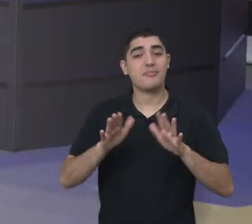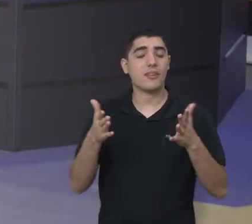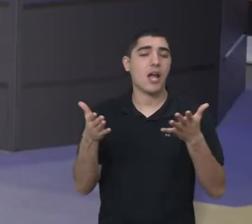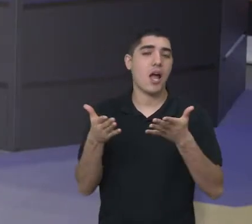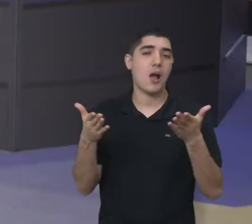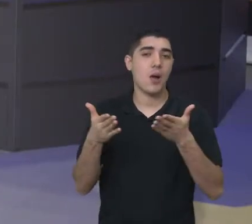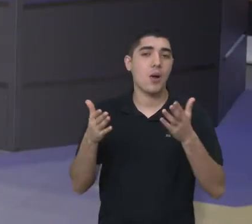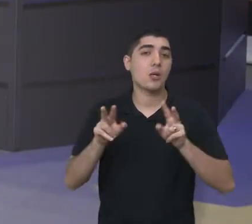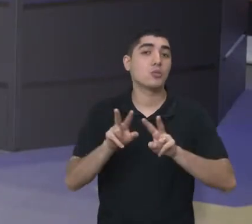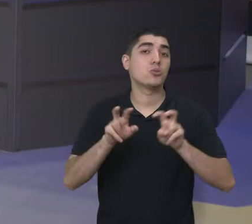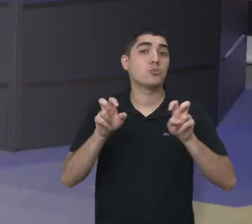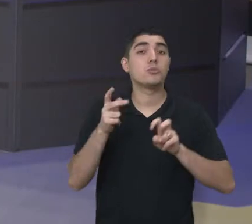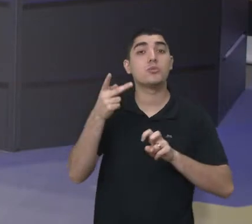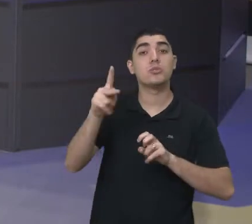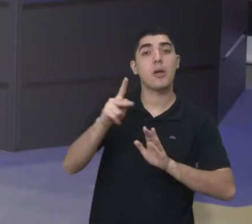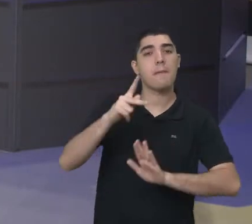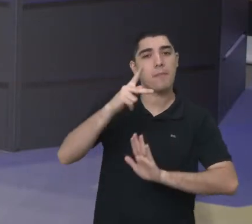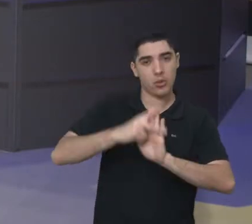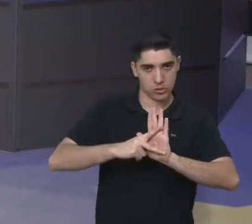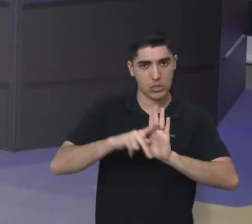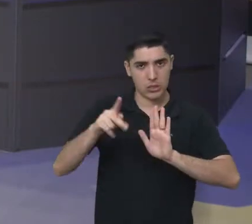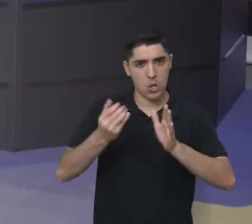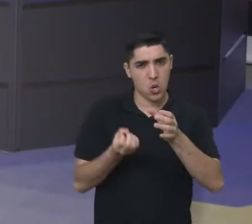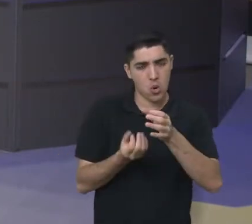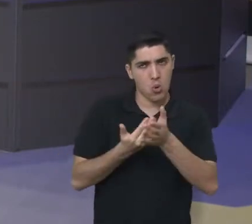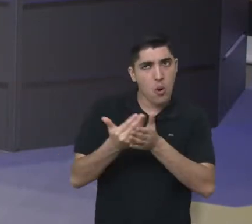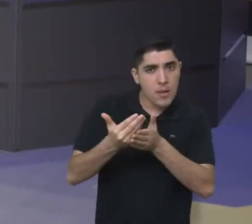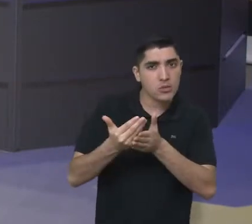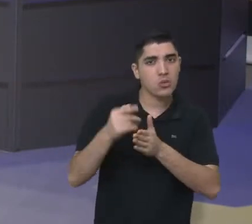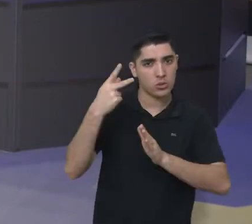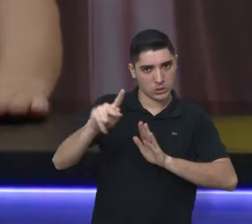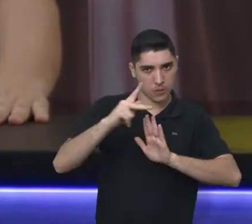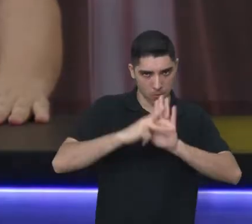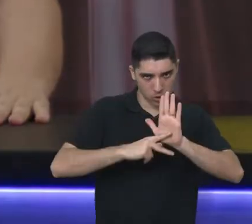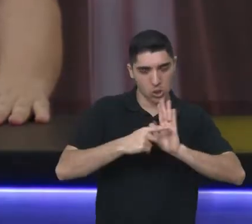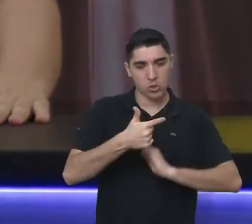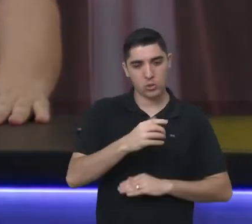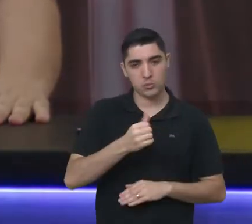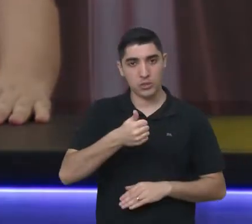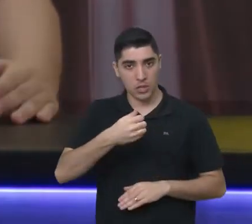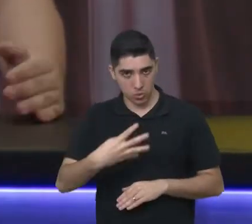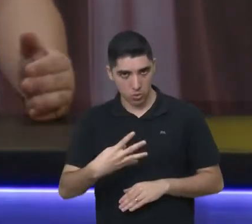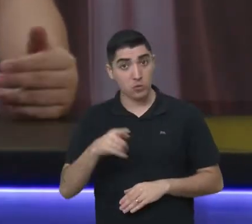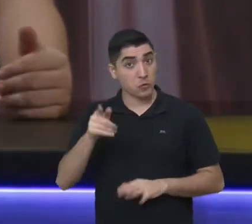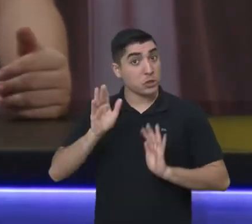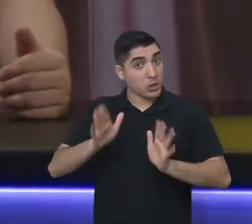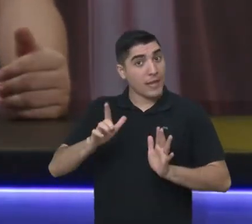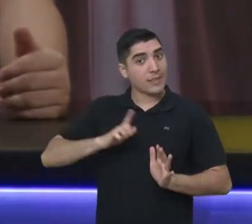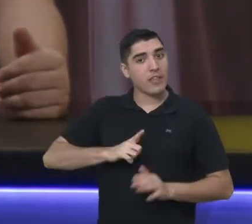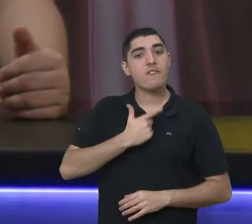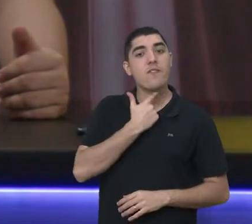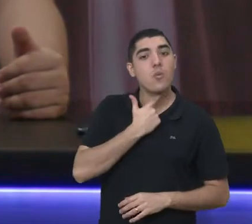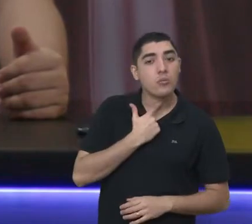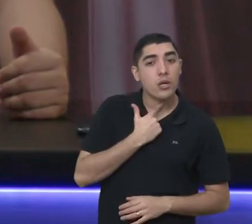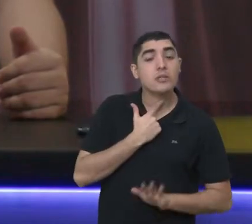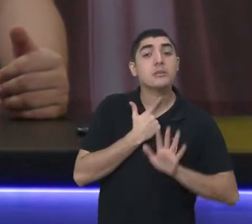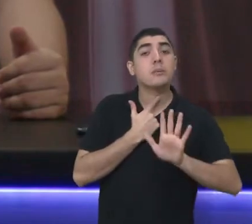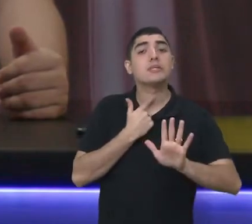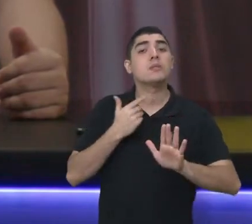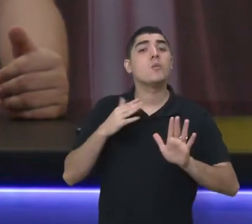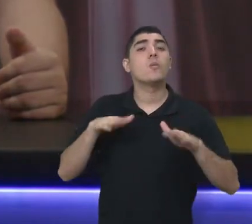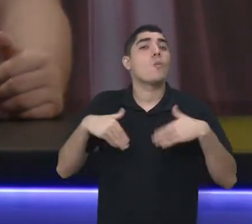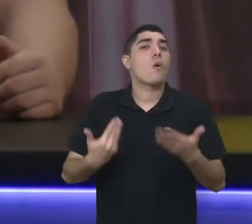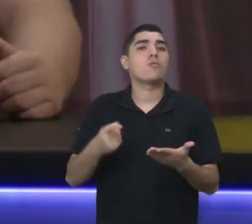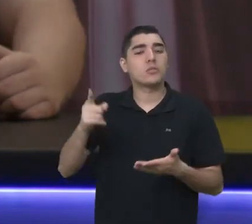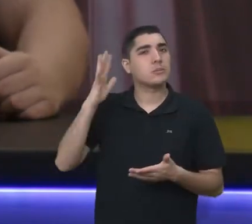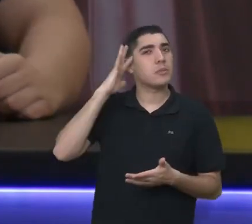Falando agora um pouquinho mais do seu projeto, você falou que começou em 2014, você já tinha vontade, mas qual foi o